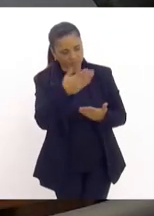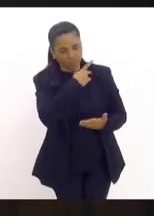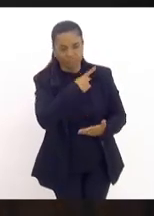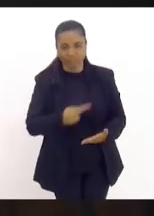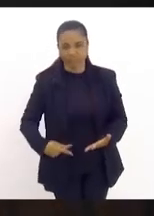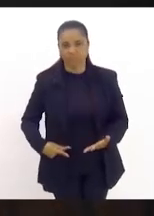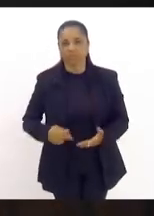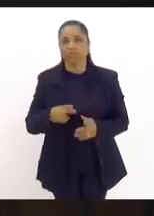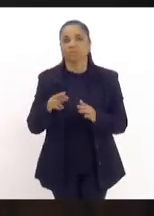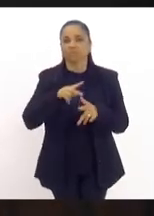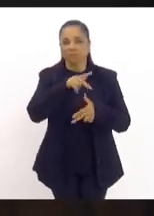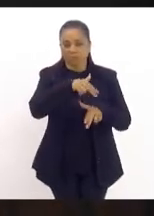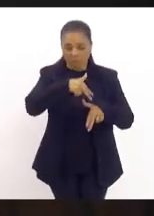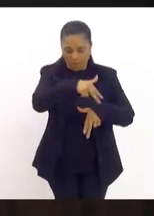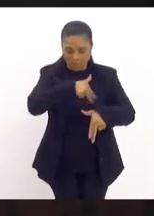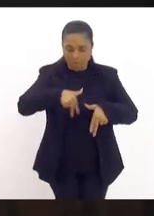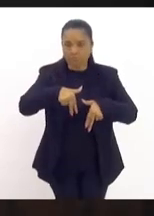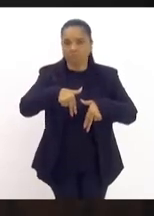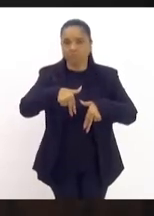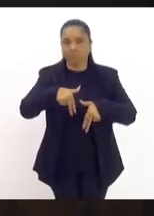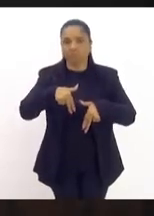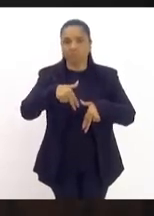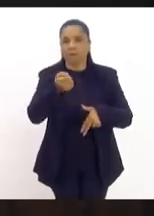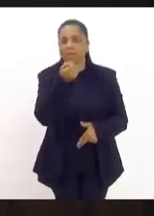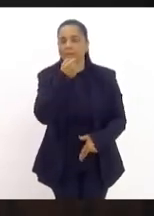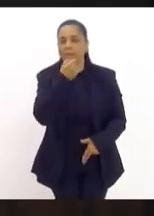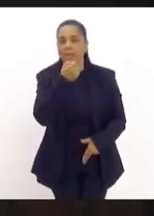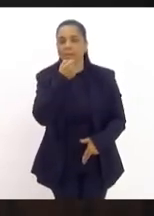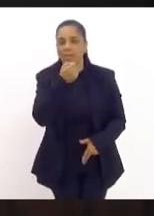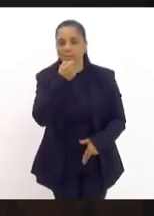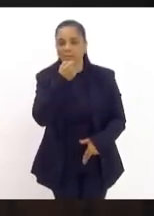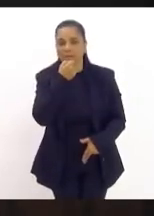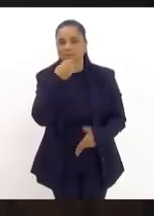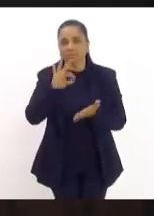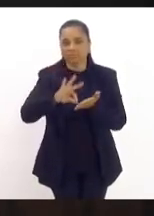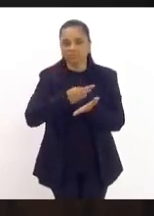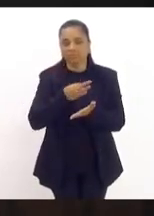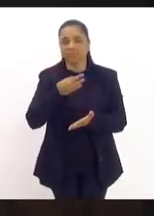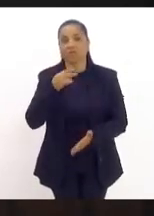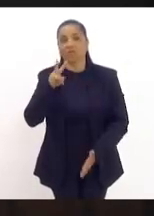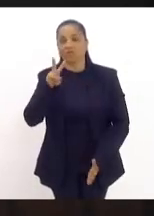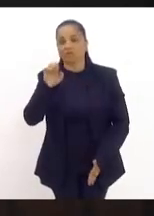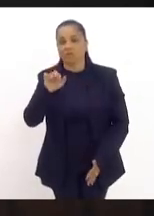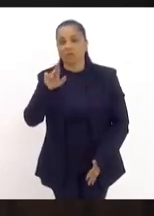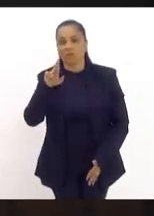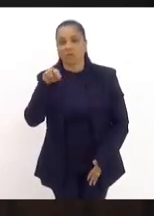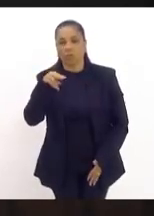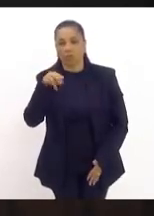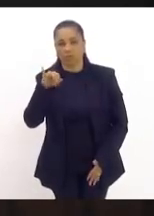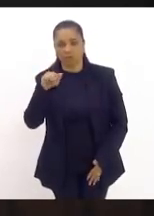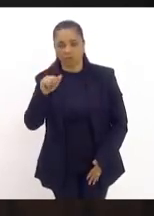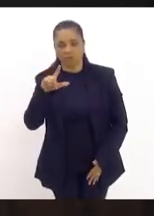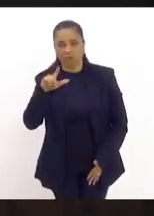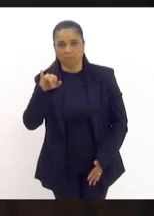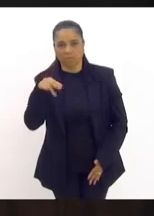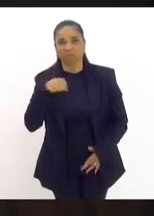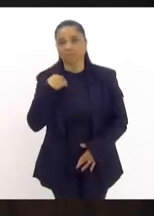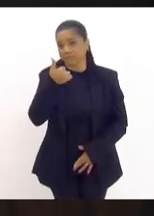Próximo orador inscrito é o nobre deputado, a nobre deputada Verônica Lima. Vossa Excelência dispõe de 10 minutos no tempo